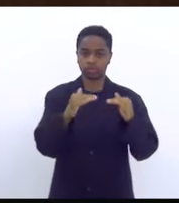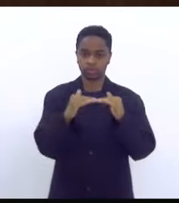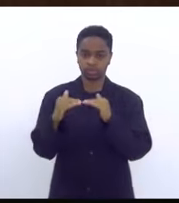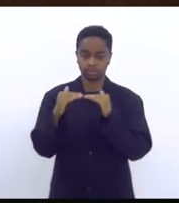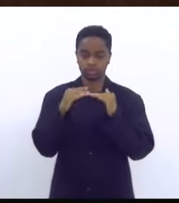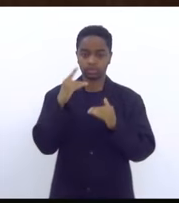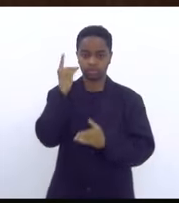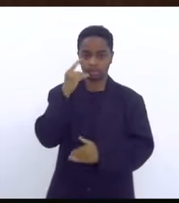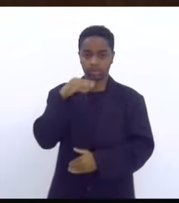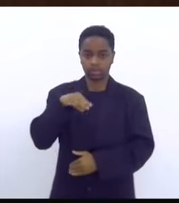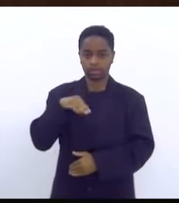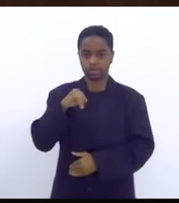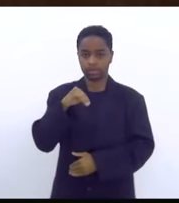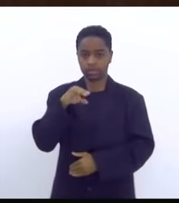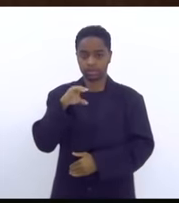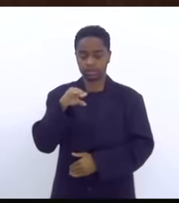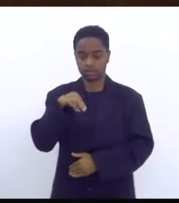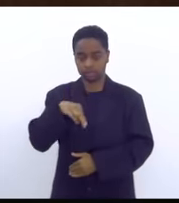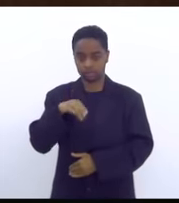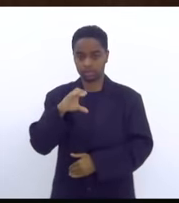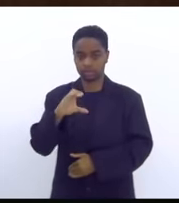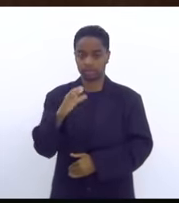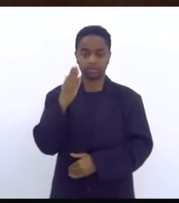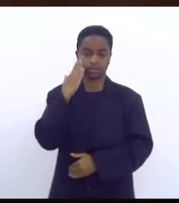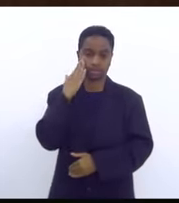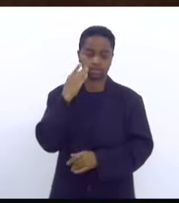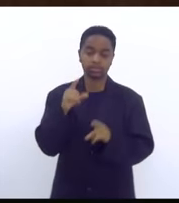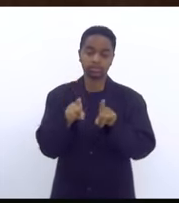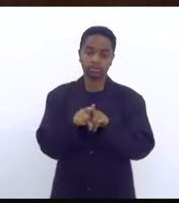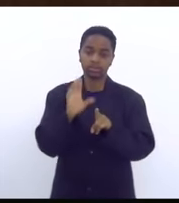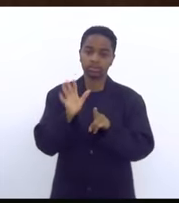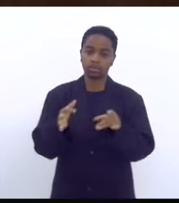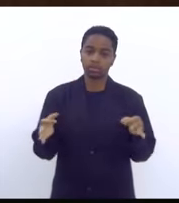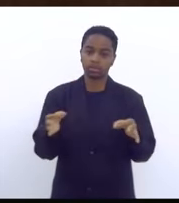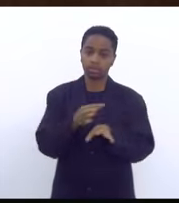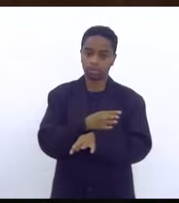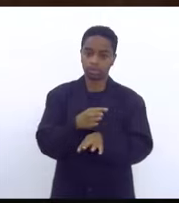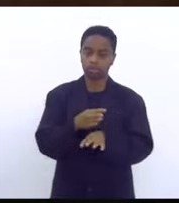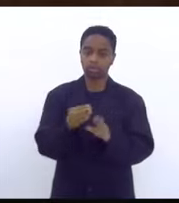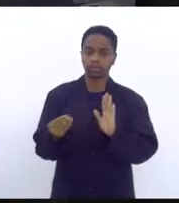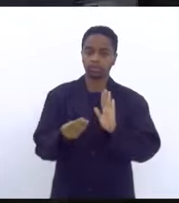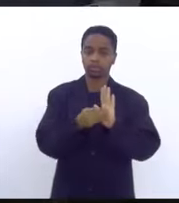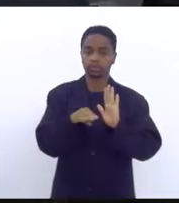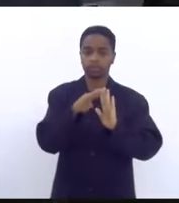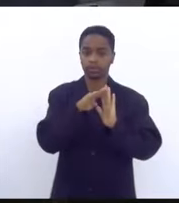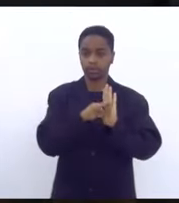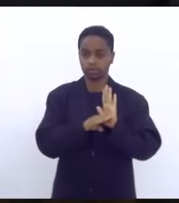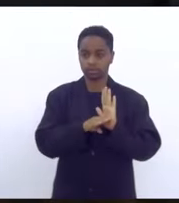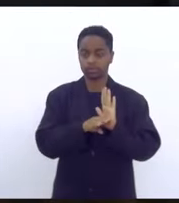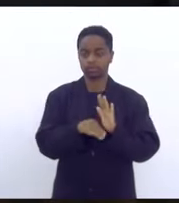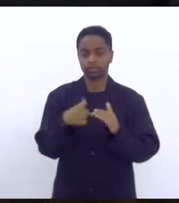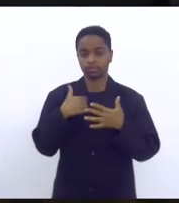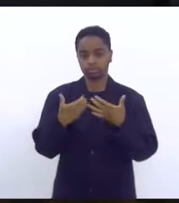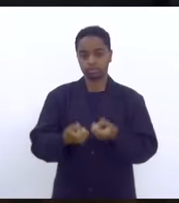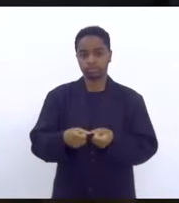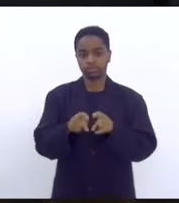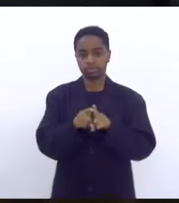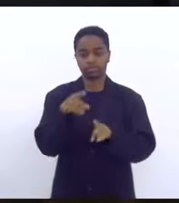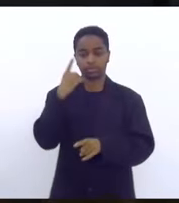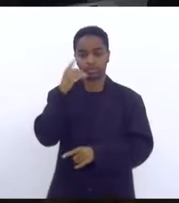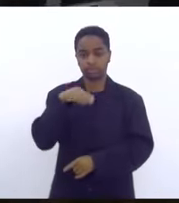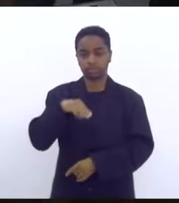Carlos Mink é testemunha, então ele está pronto para virar a pauta. Isso chegou para mim também, foi passado. Deputado